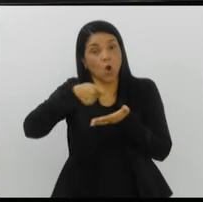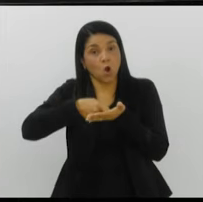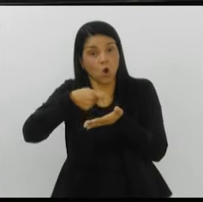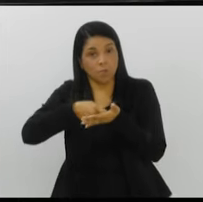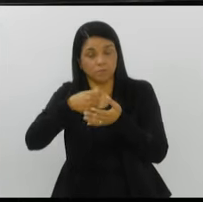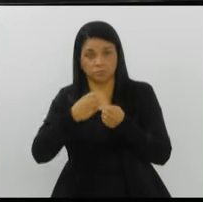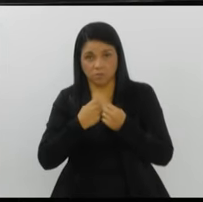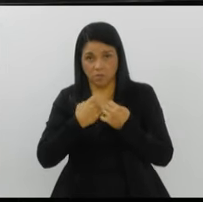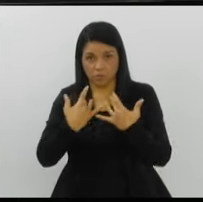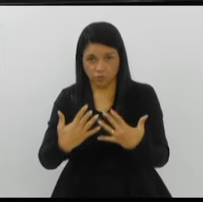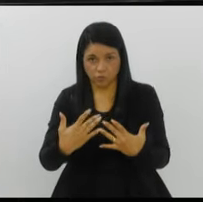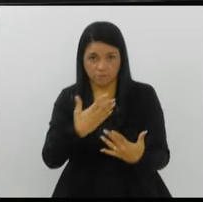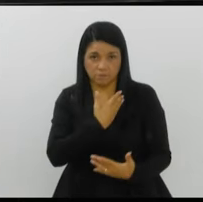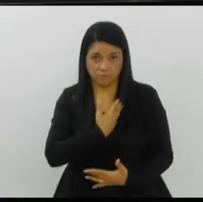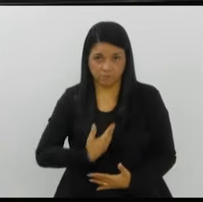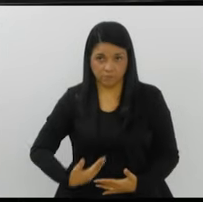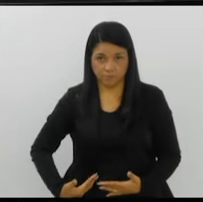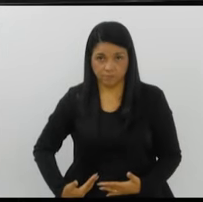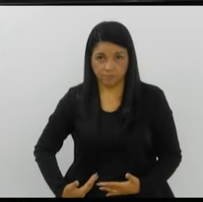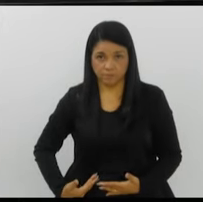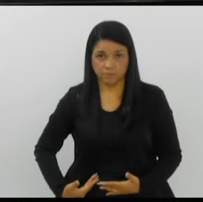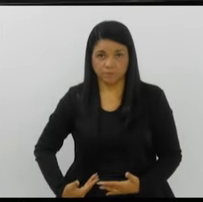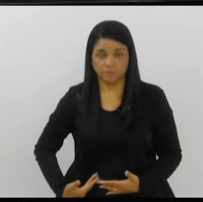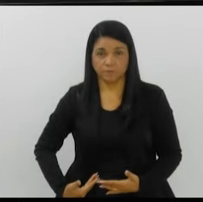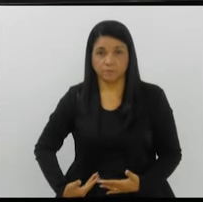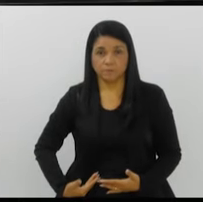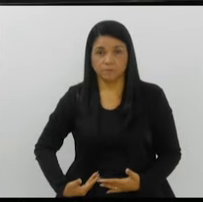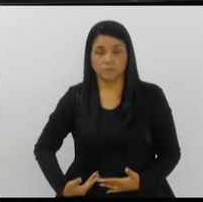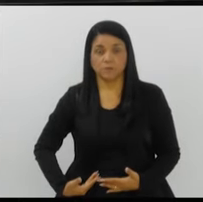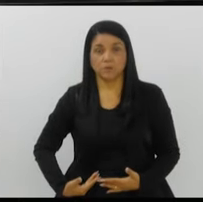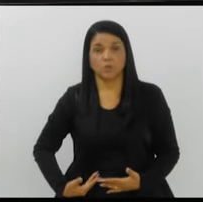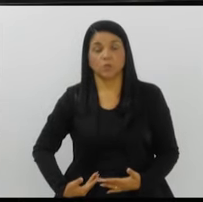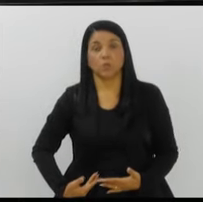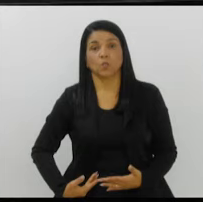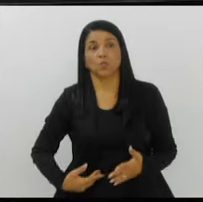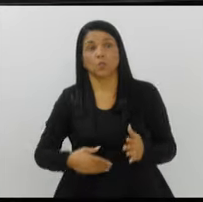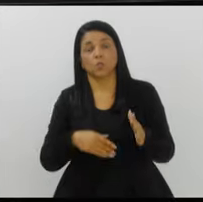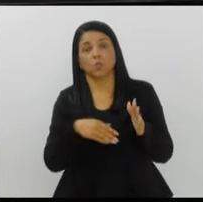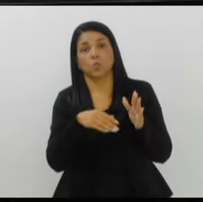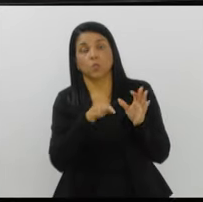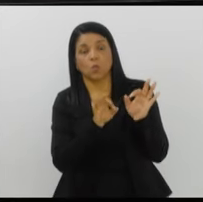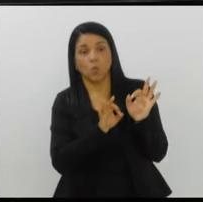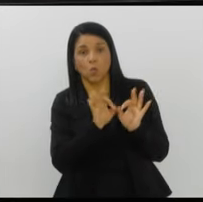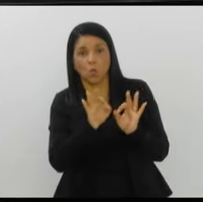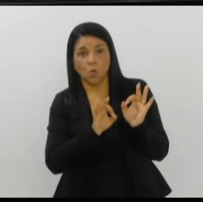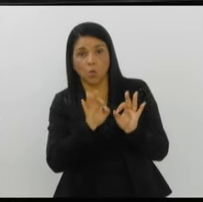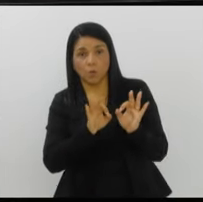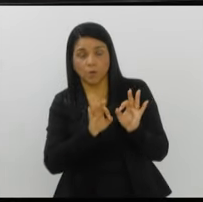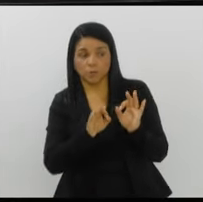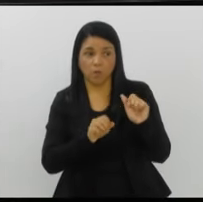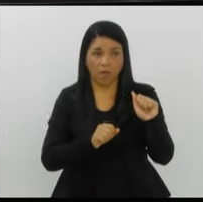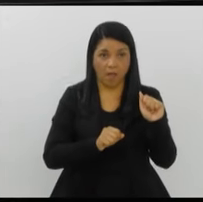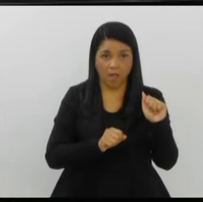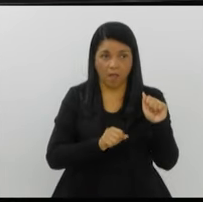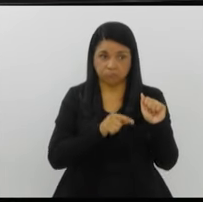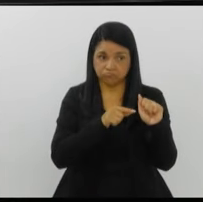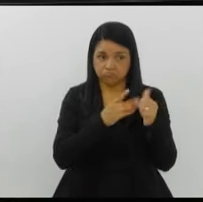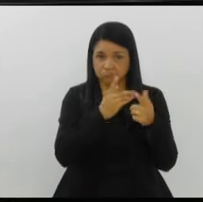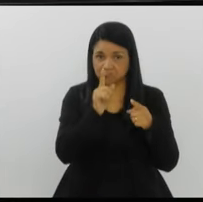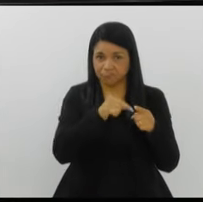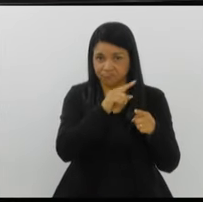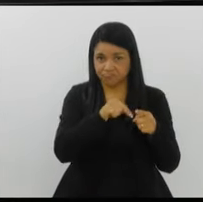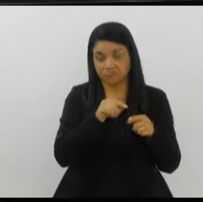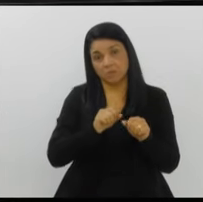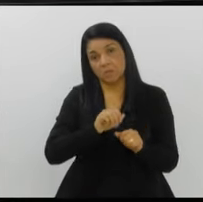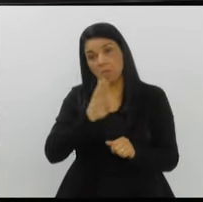audiência pública, o plano B, que a gente chama plano de contingenciamento. Se